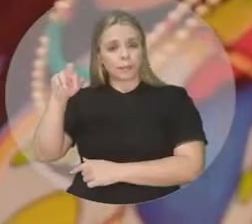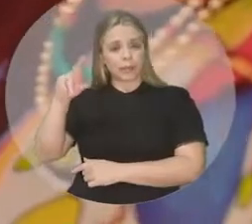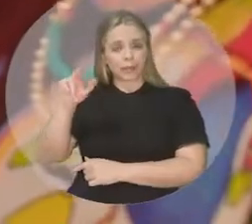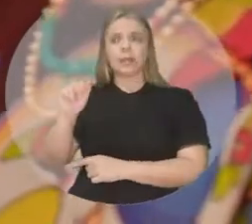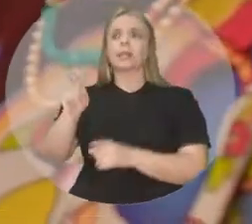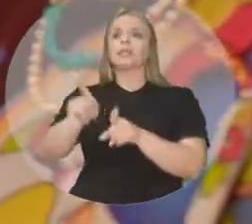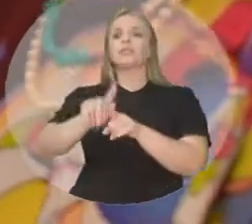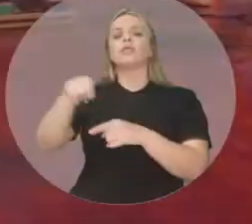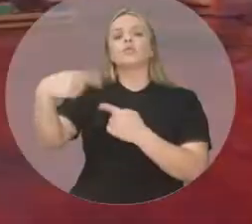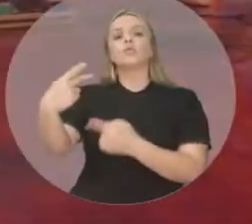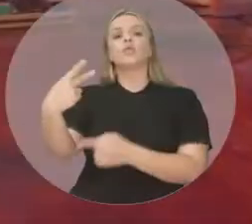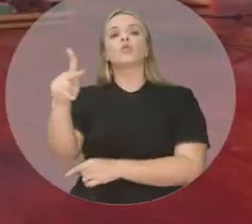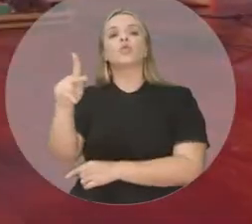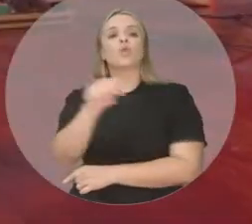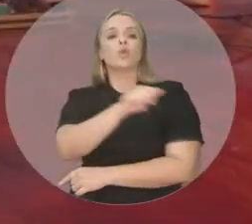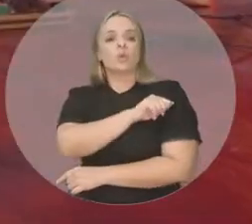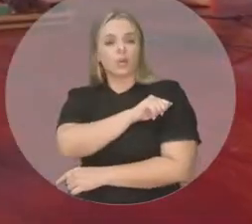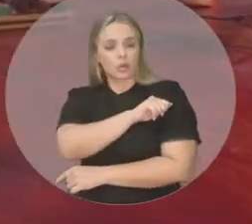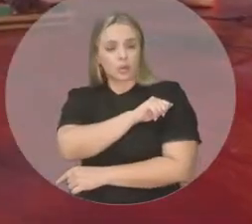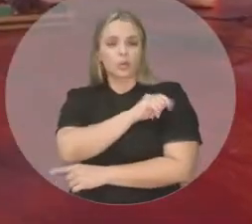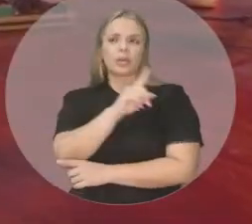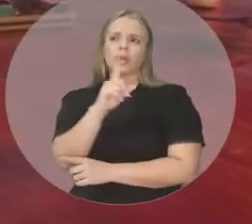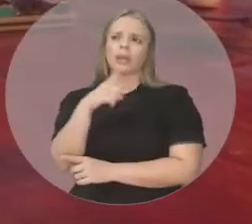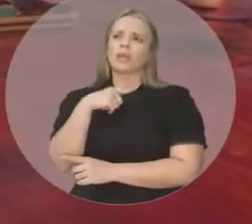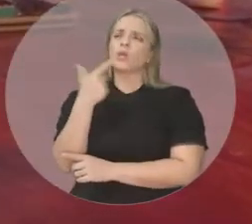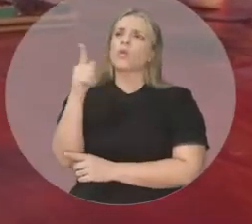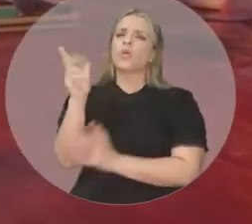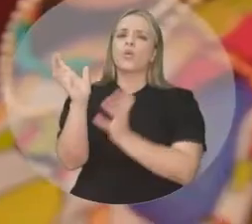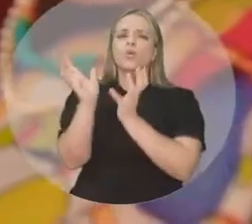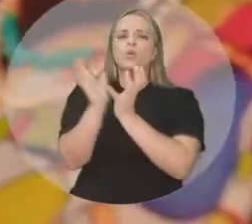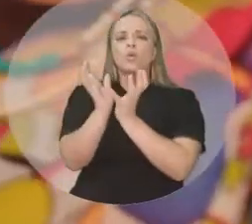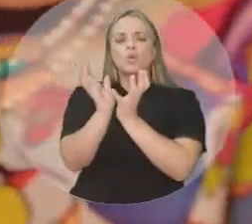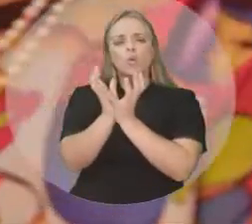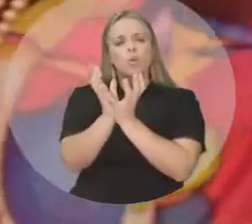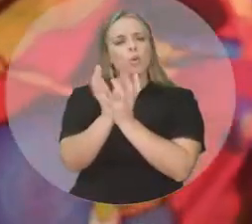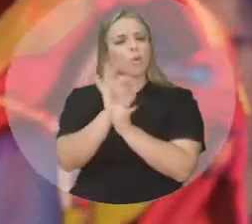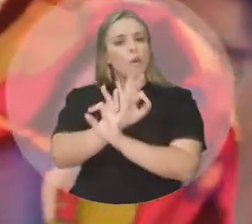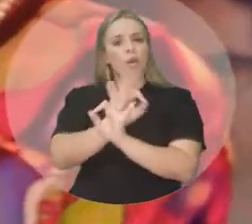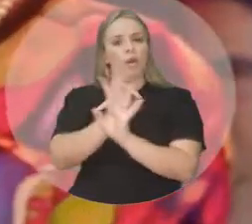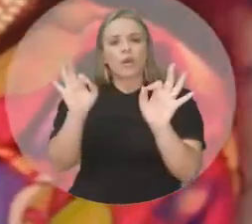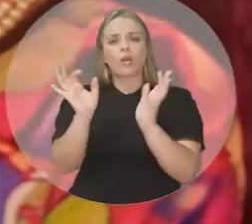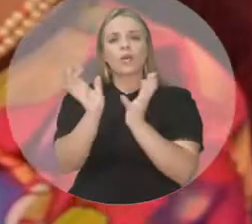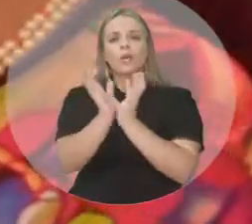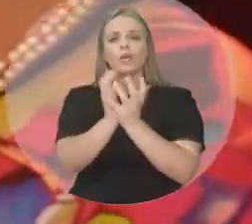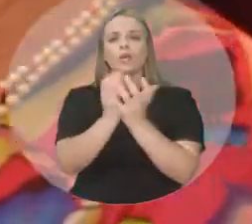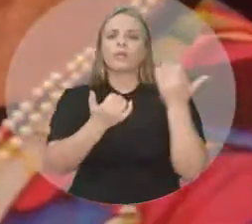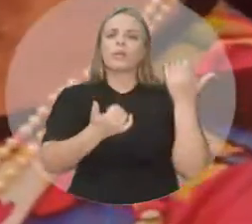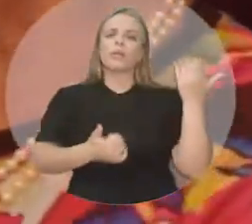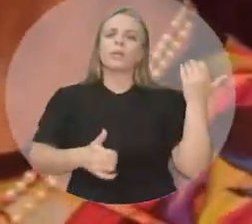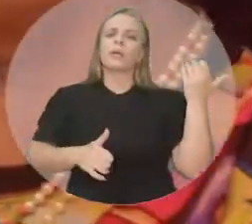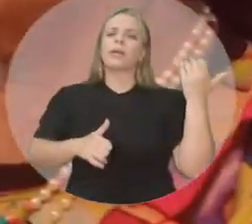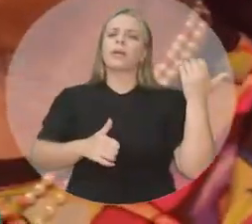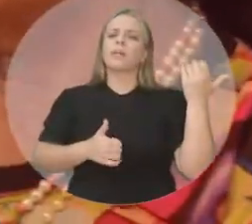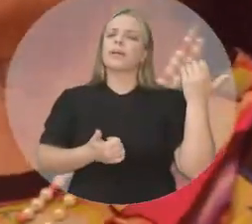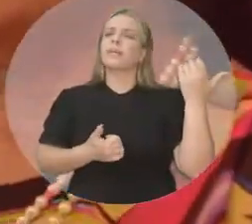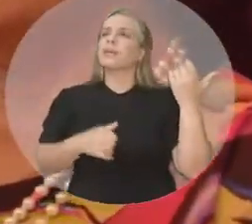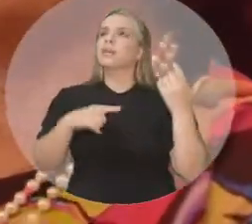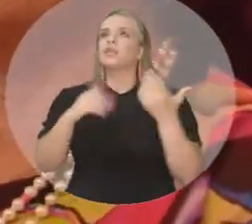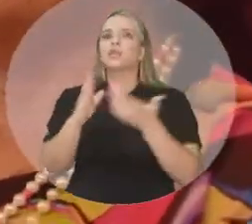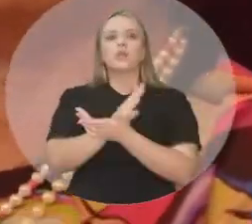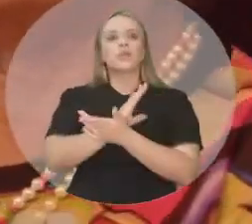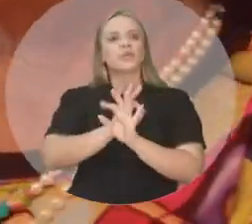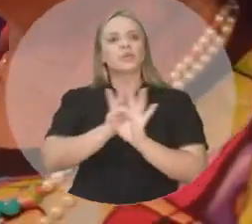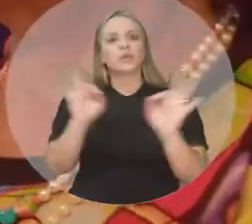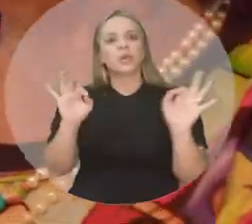nós estamos fazendo com rock, assim, que eu particularmente gosto muito. É isso aí, então agora pra valer aqui no Palco pra Dois,